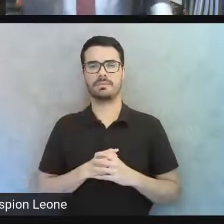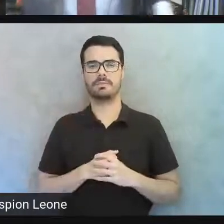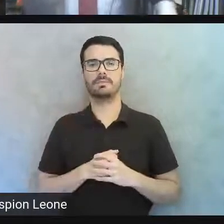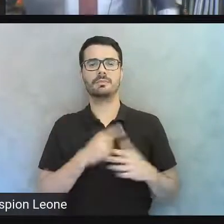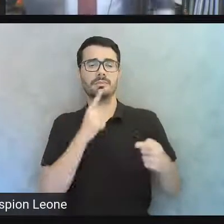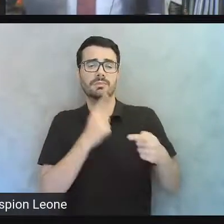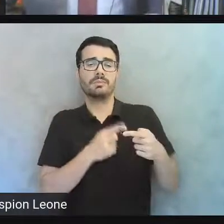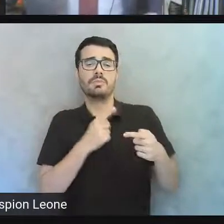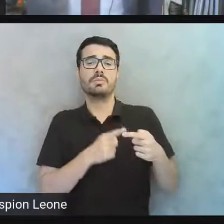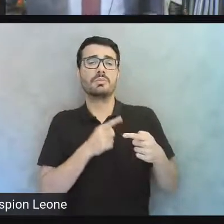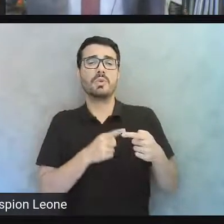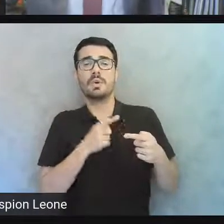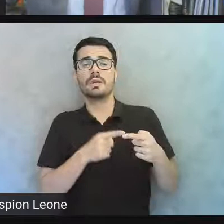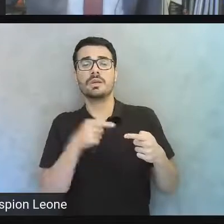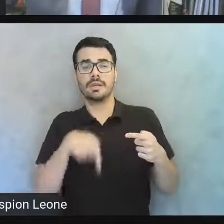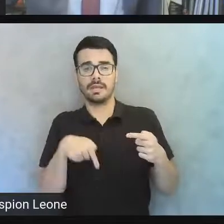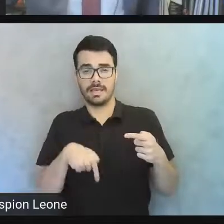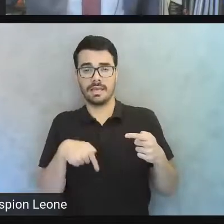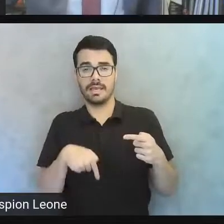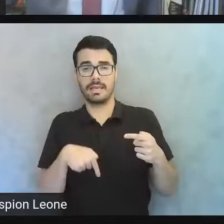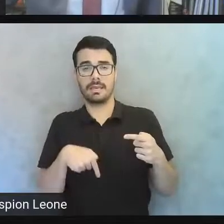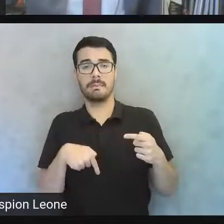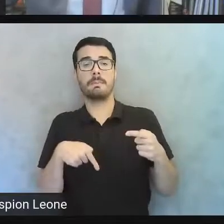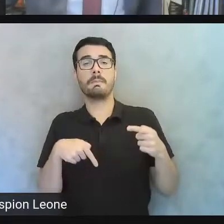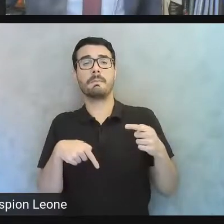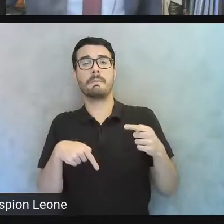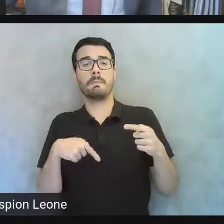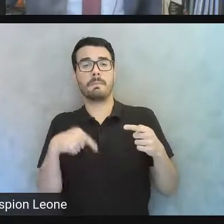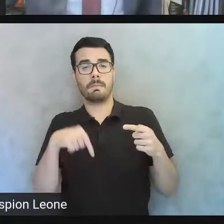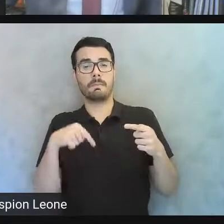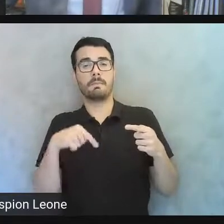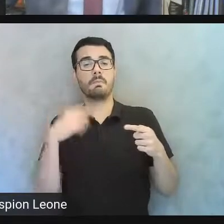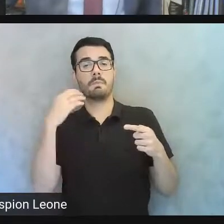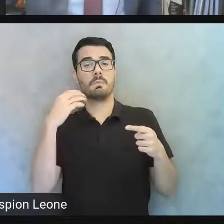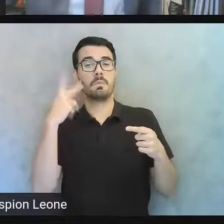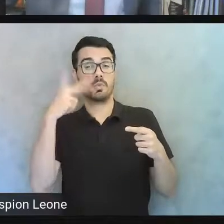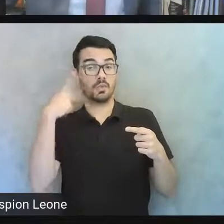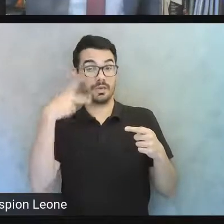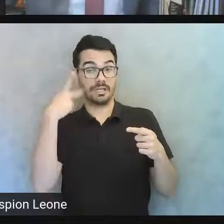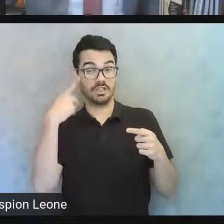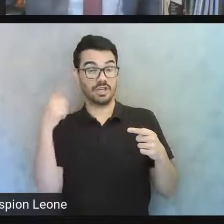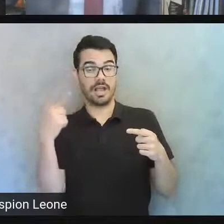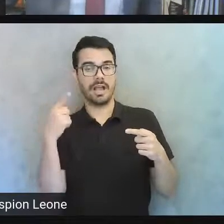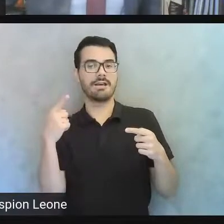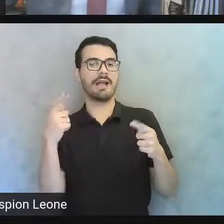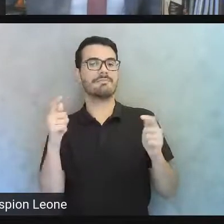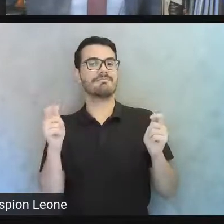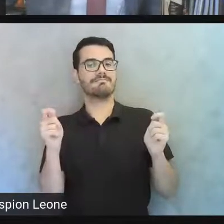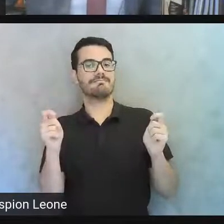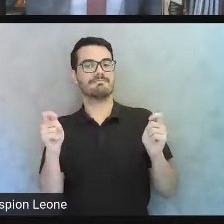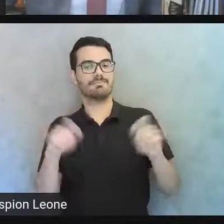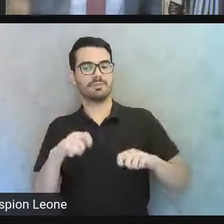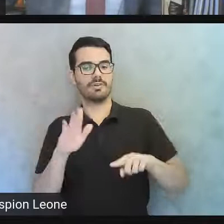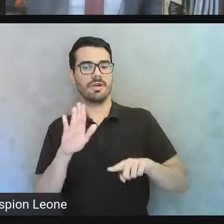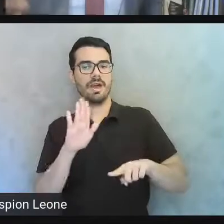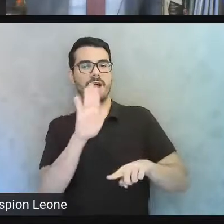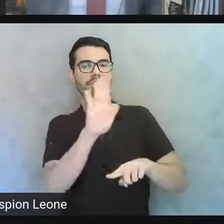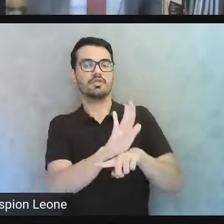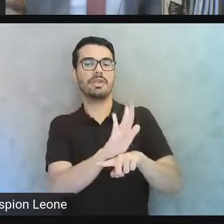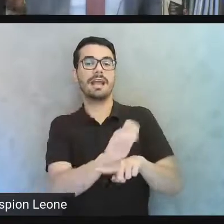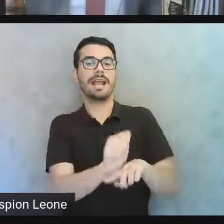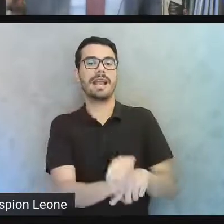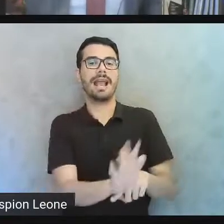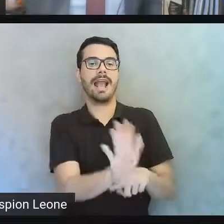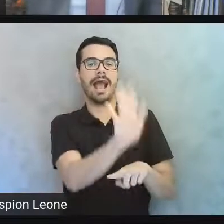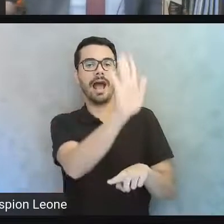por que é que o nosso sistema político ele contribui para tornar as campanhas eleitorais tão caras? De